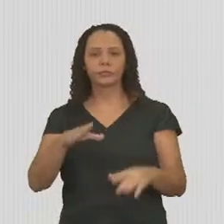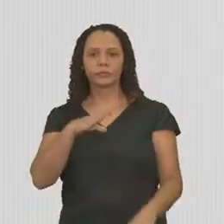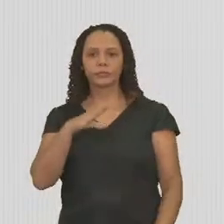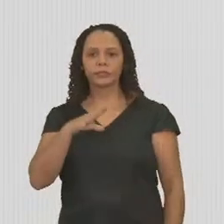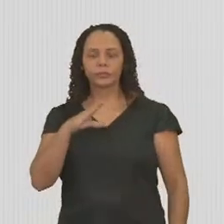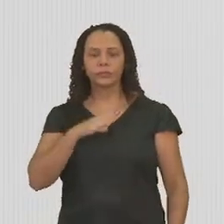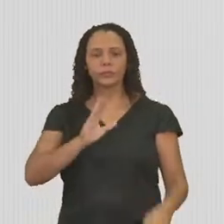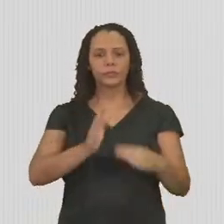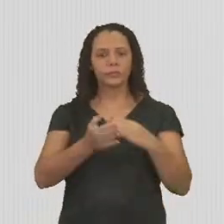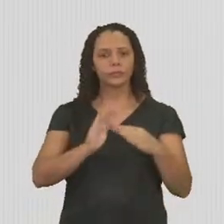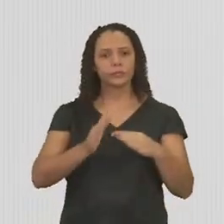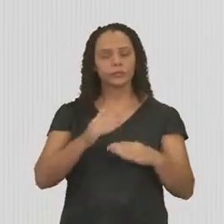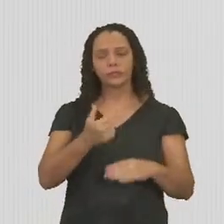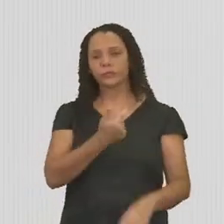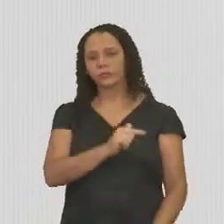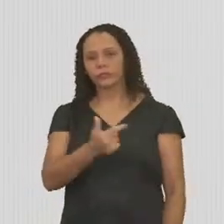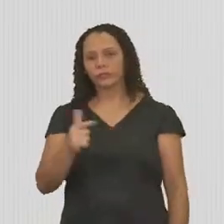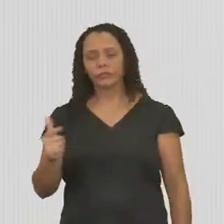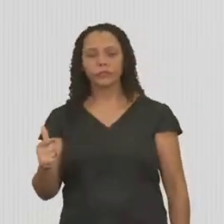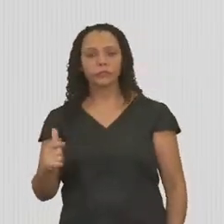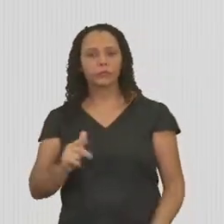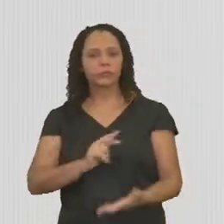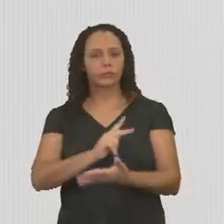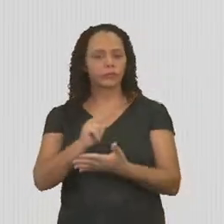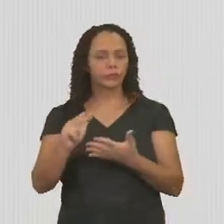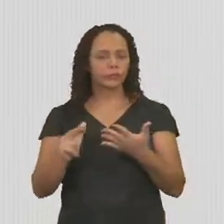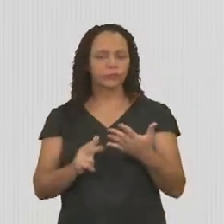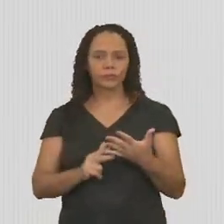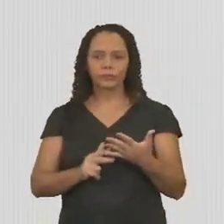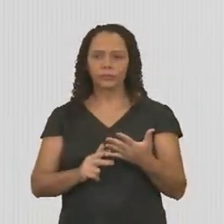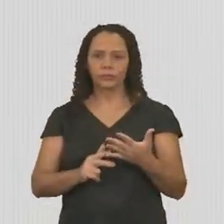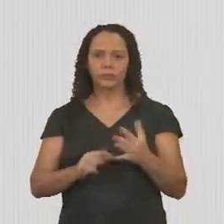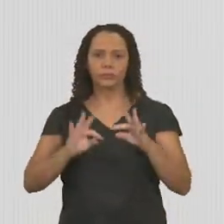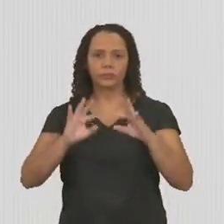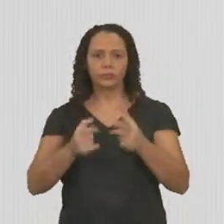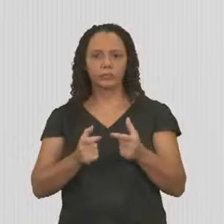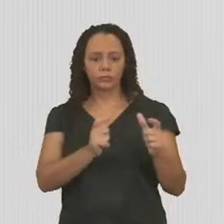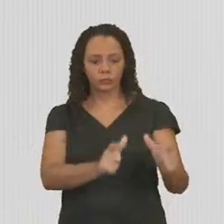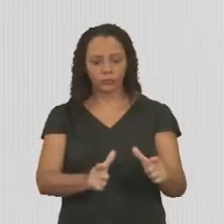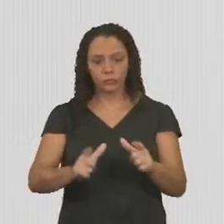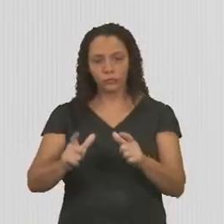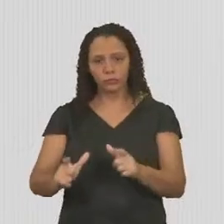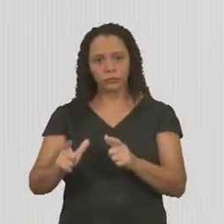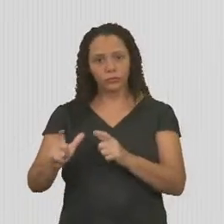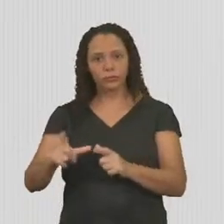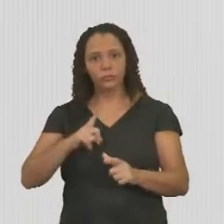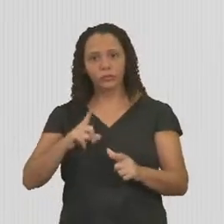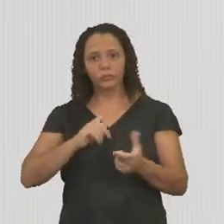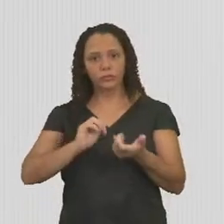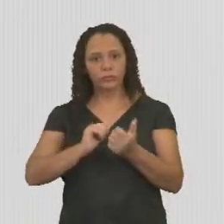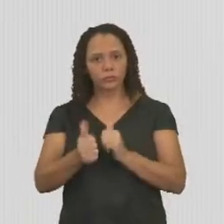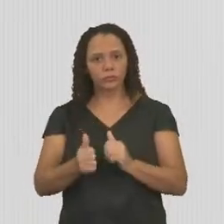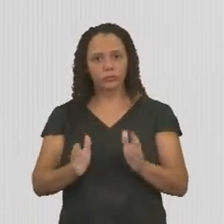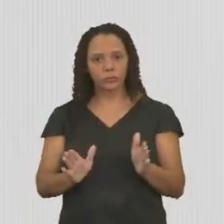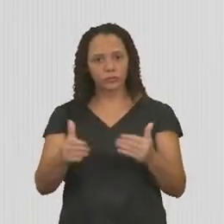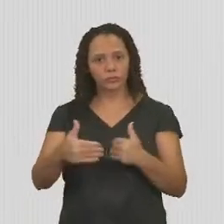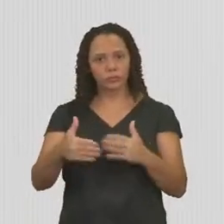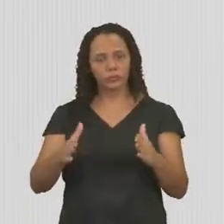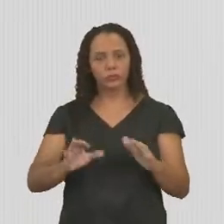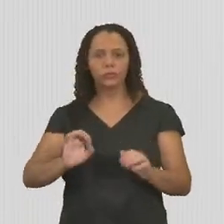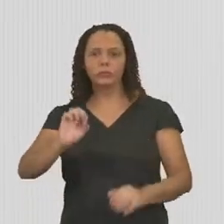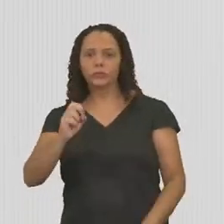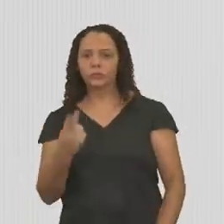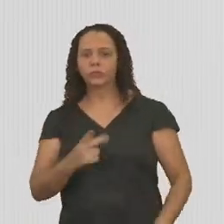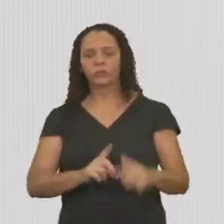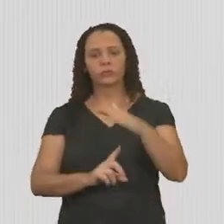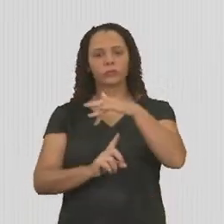não tem, Cidade de Salvador, enfim, todos os espaços esportivos, que seja de um campo society ou uma academia ao ar livre, tudo